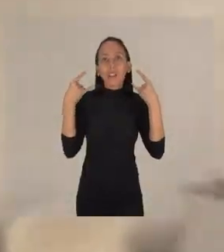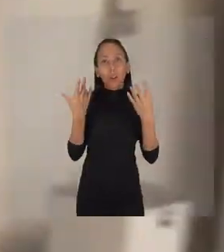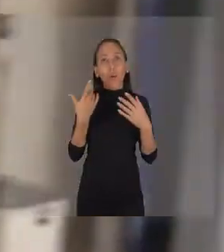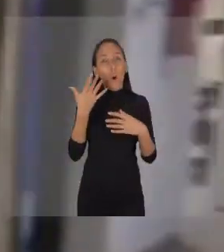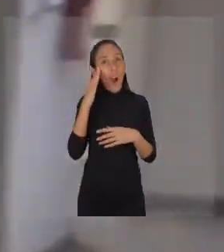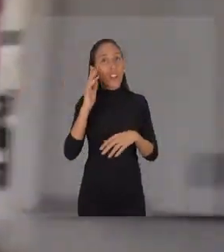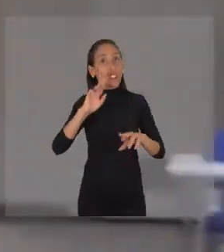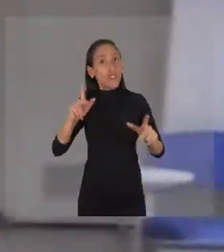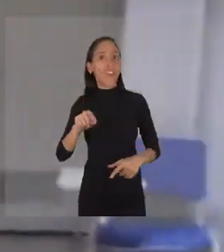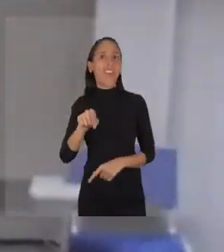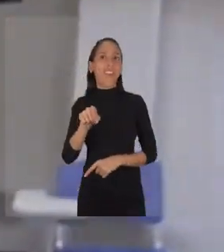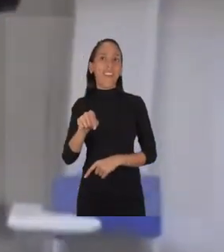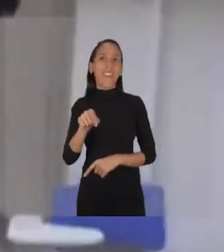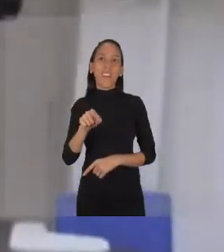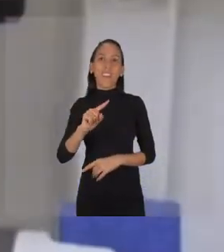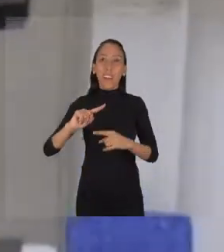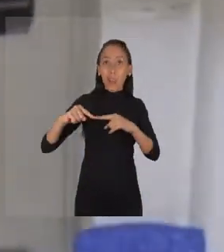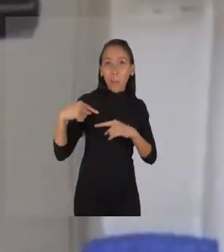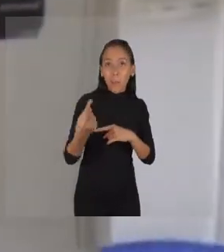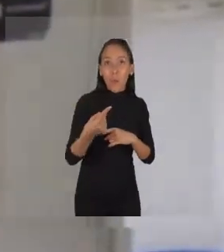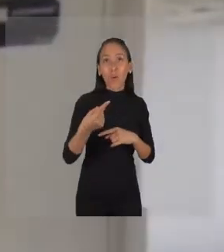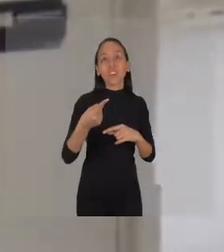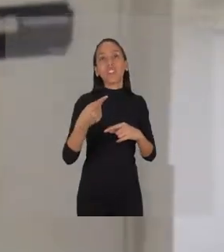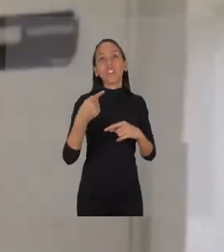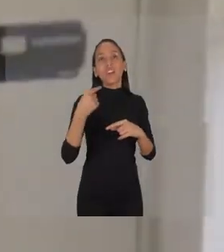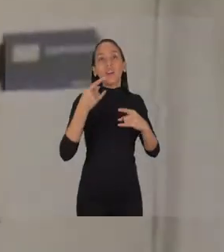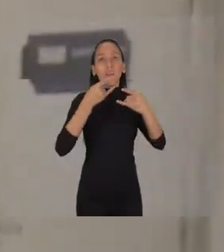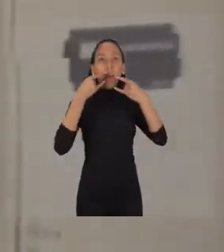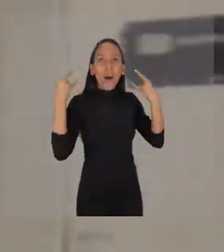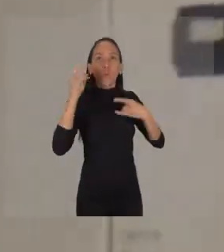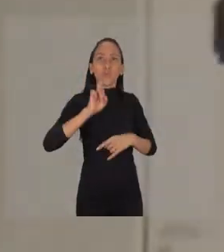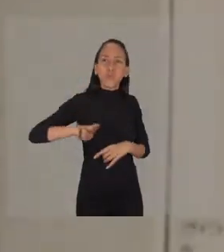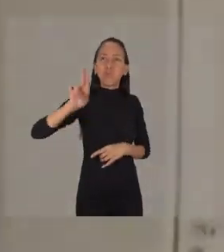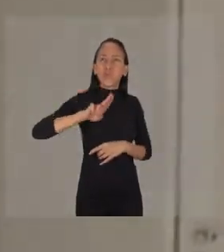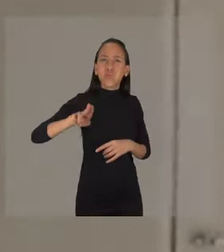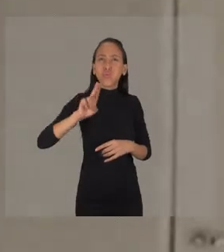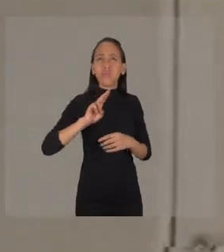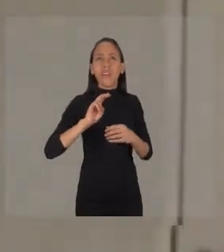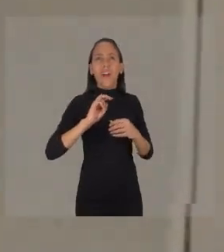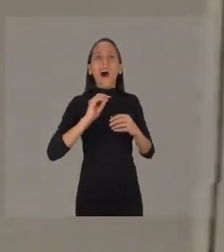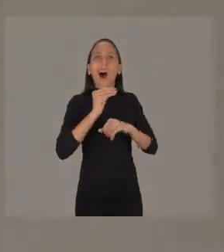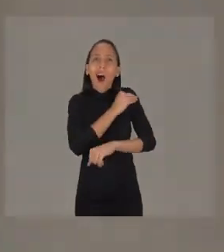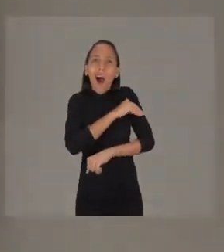consultório e do uso da máscara, de ficar com álcool.